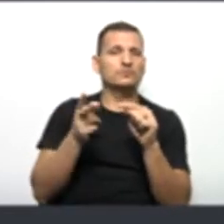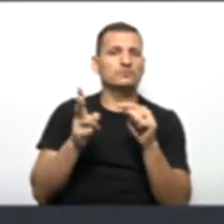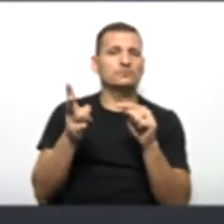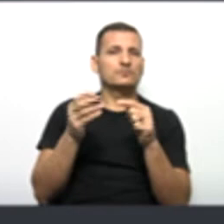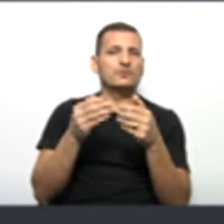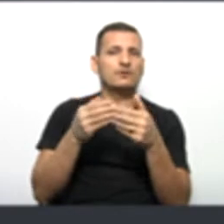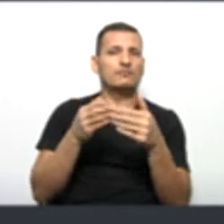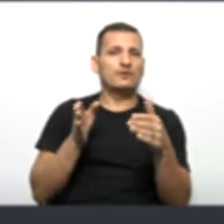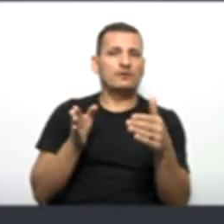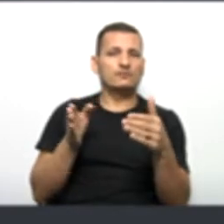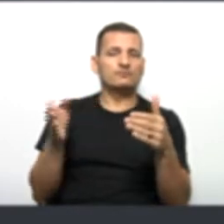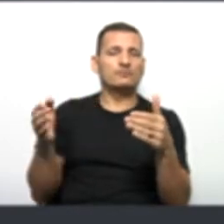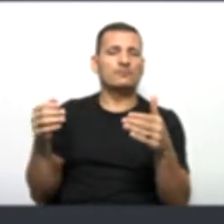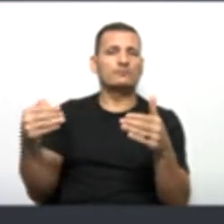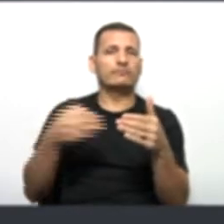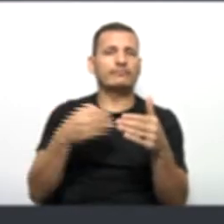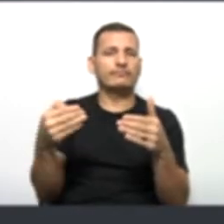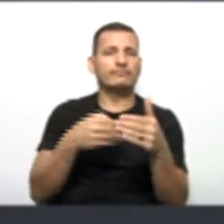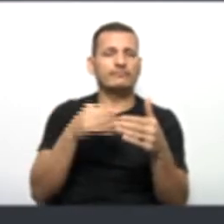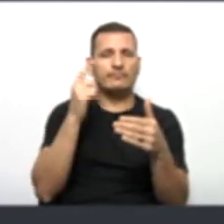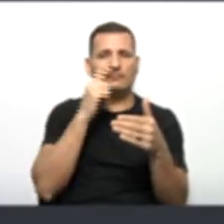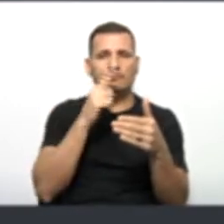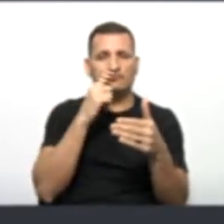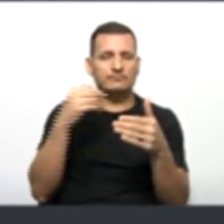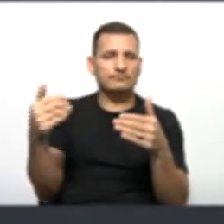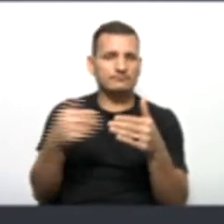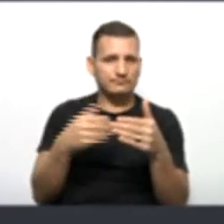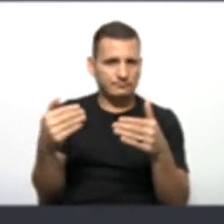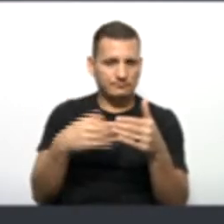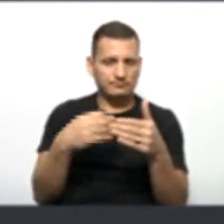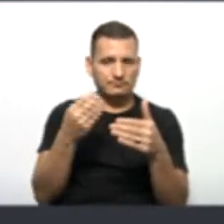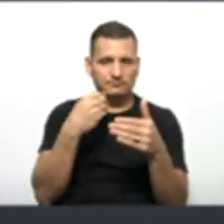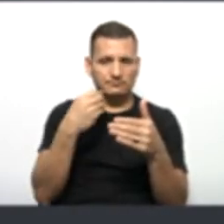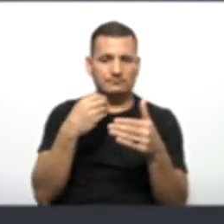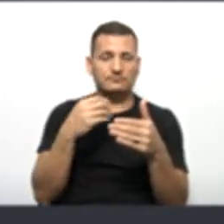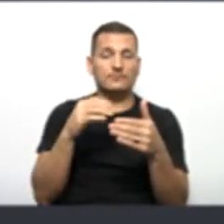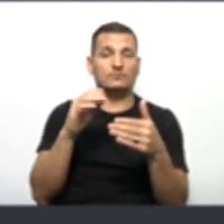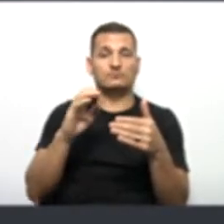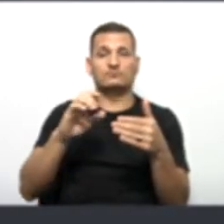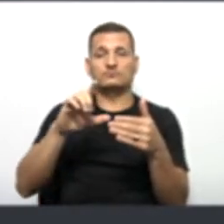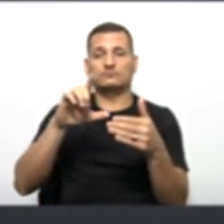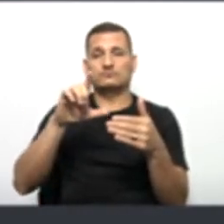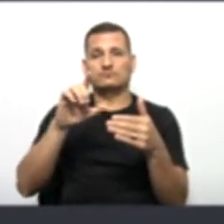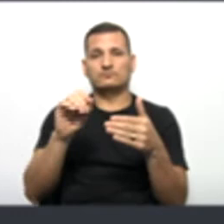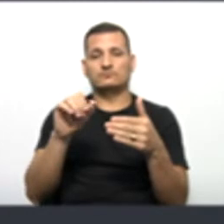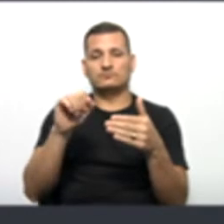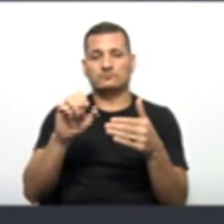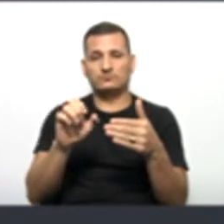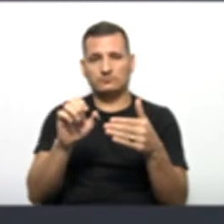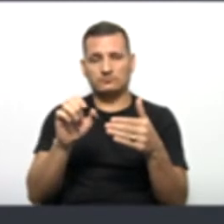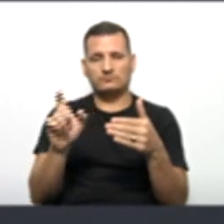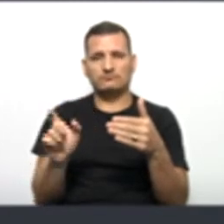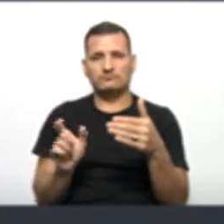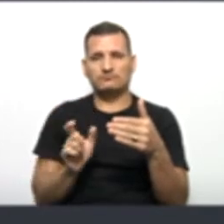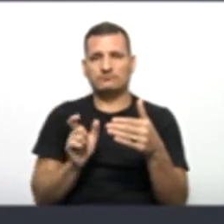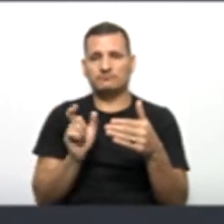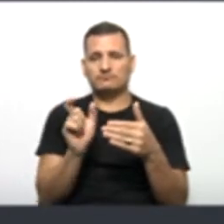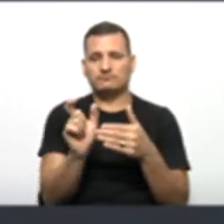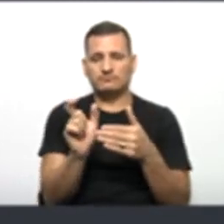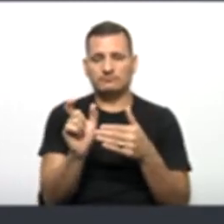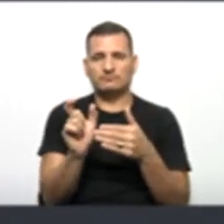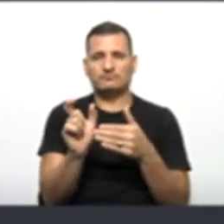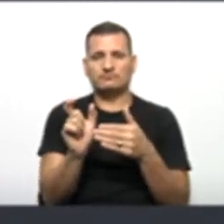seja vulnerável então aí é preciso usar o close aqui no lugar do curso e